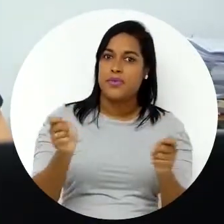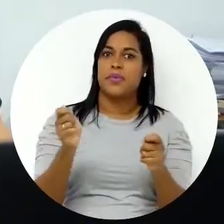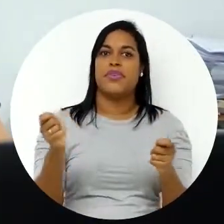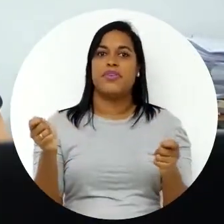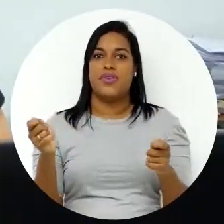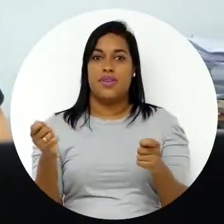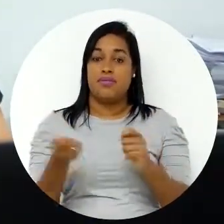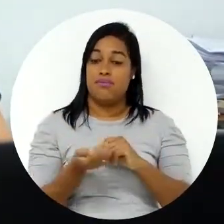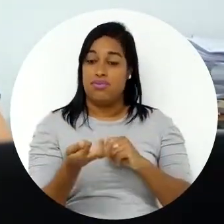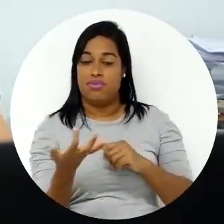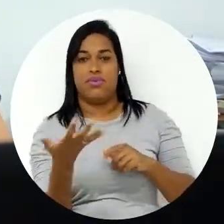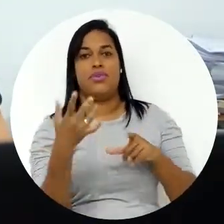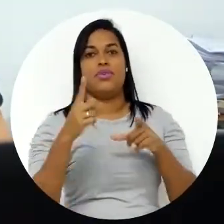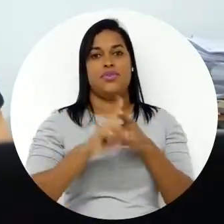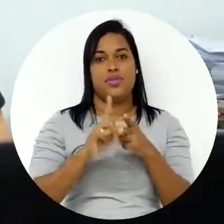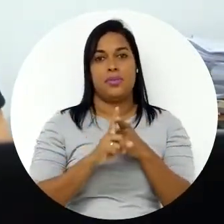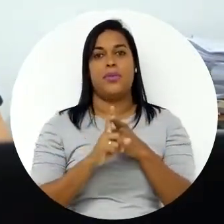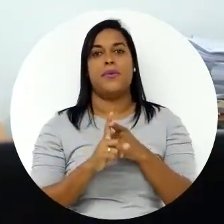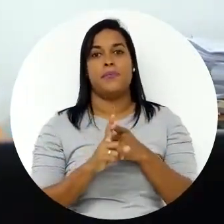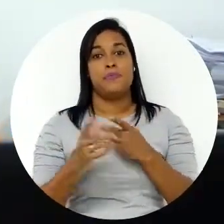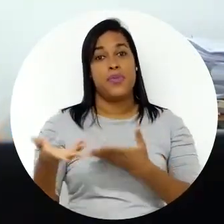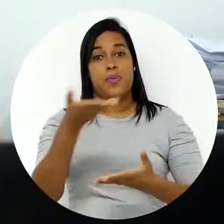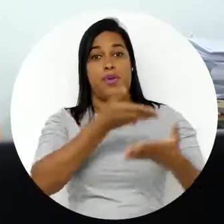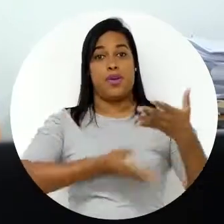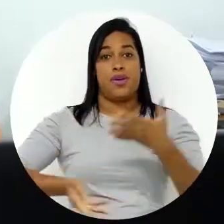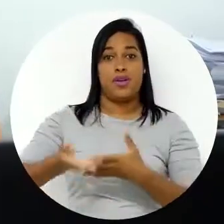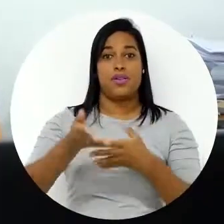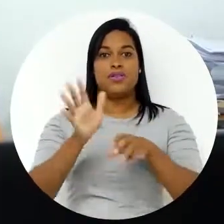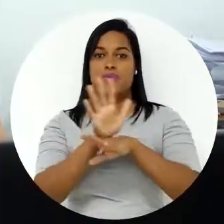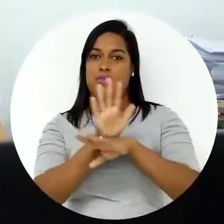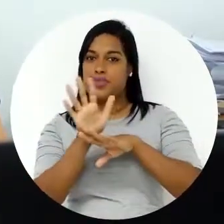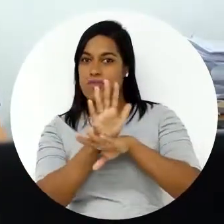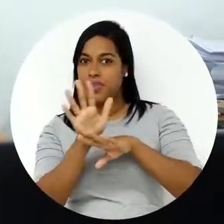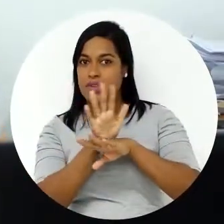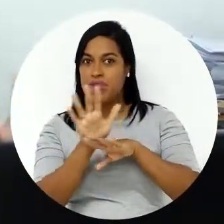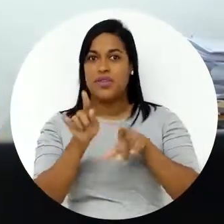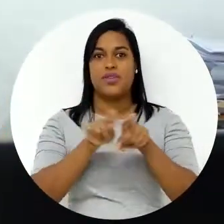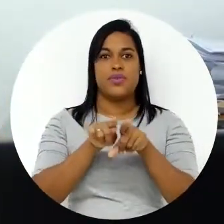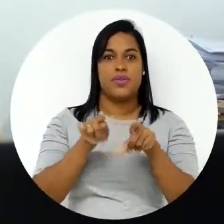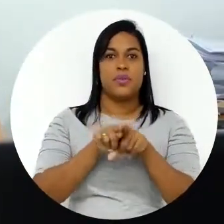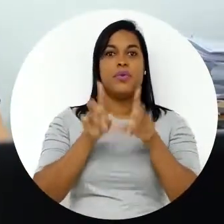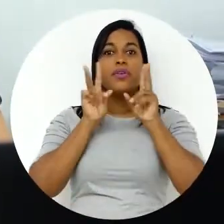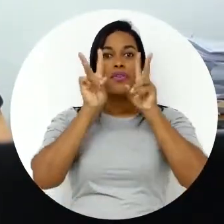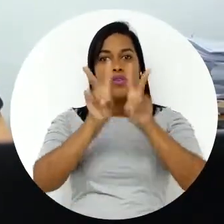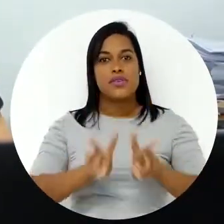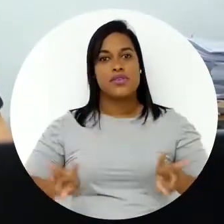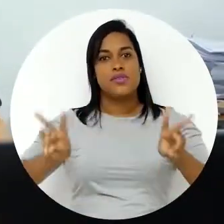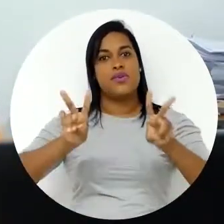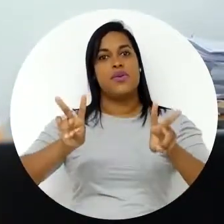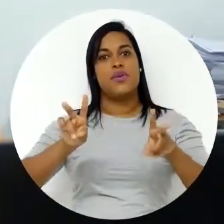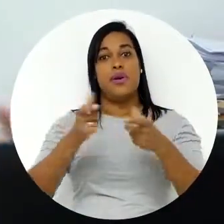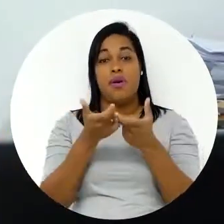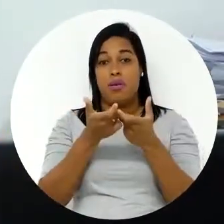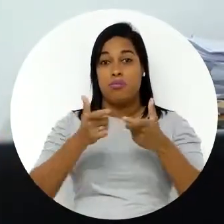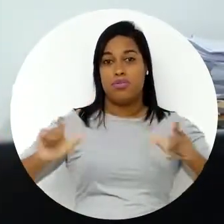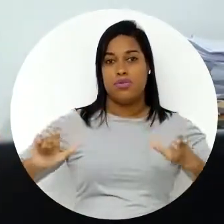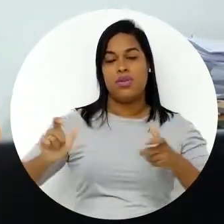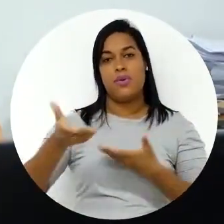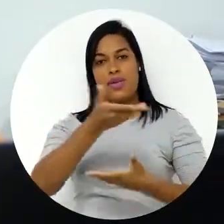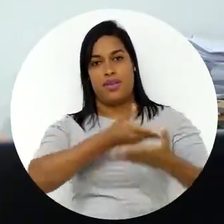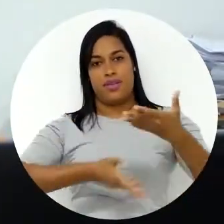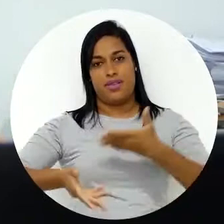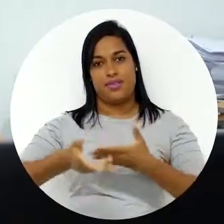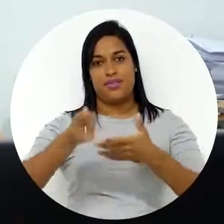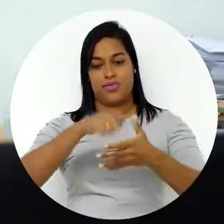possibilidades de se produzir, a gente tem aí uma relação de vídeo, né, uma relação audiovisual que é um pouco mais ampla